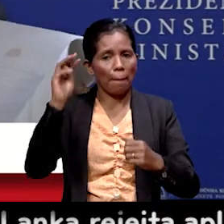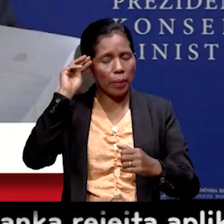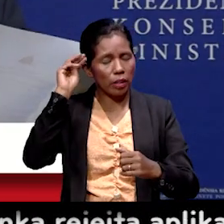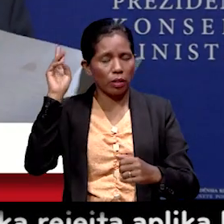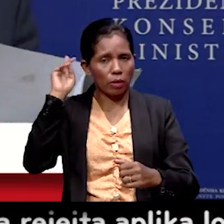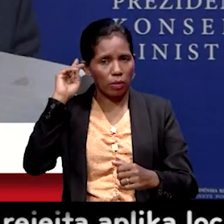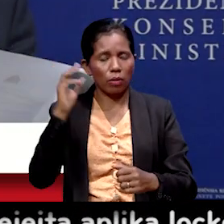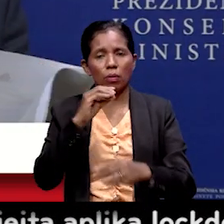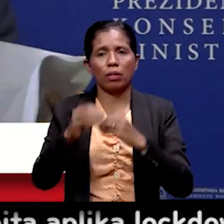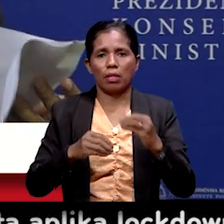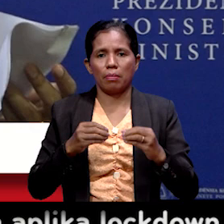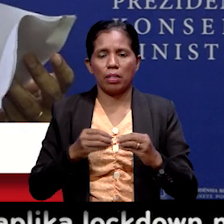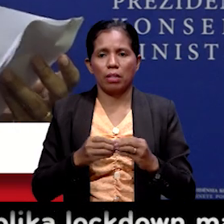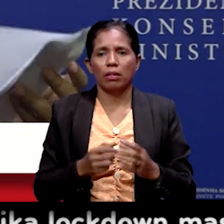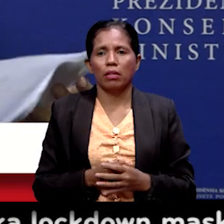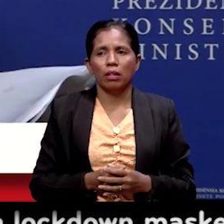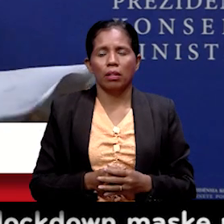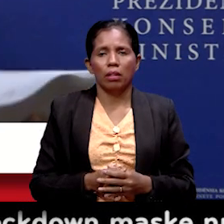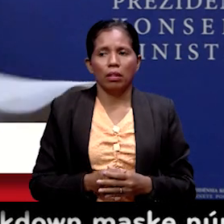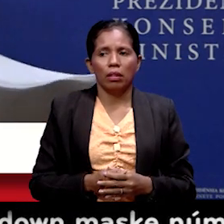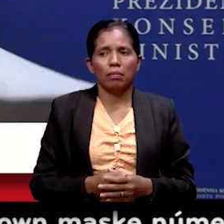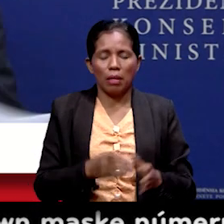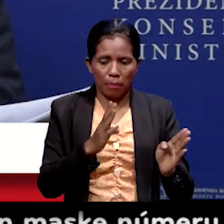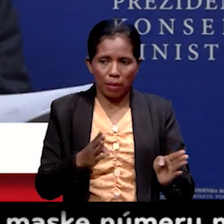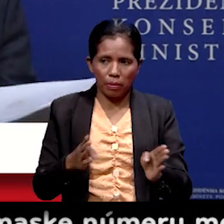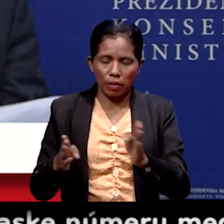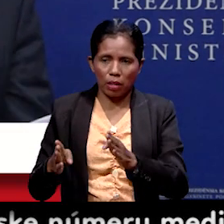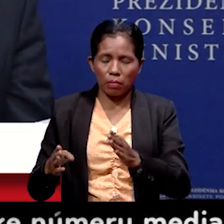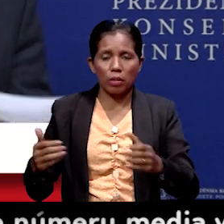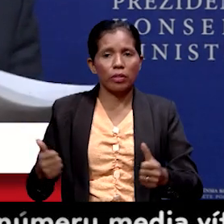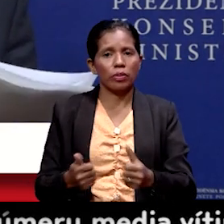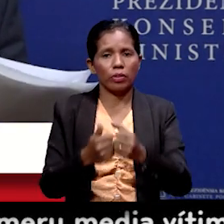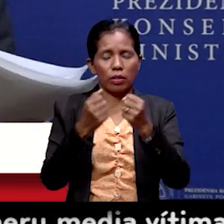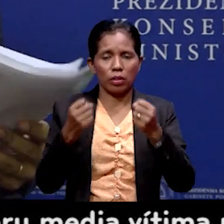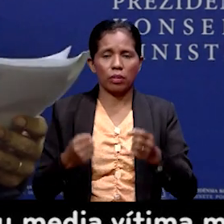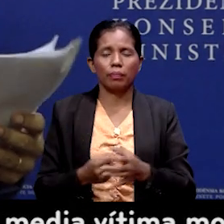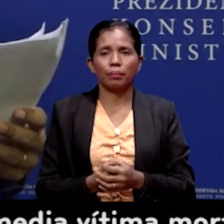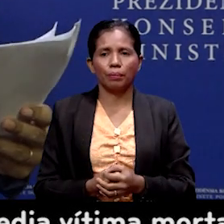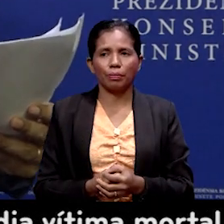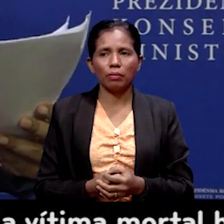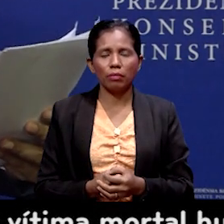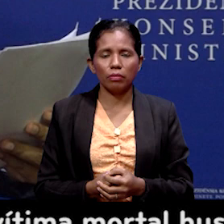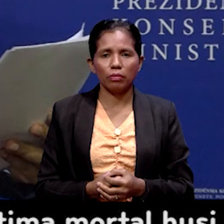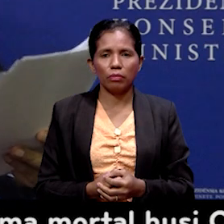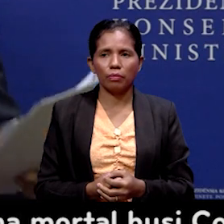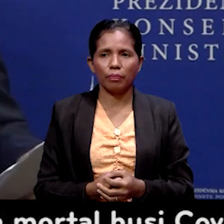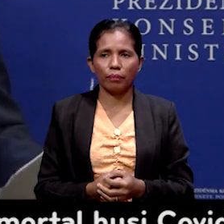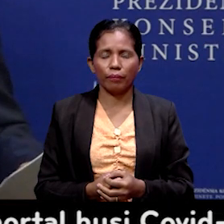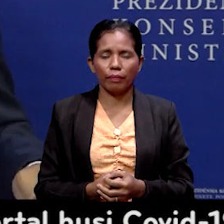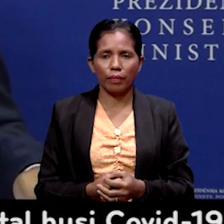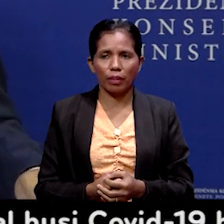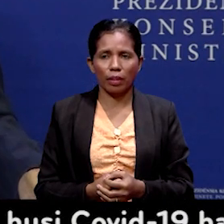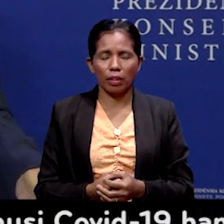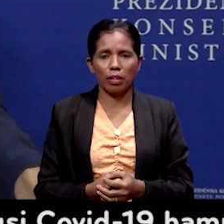ponto de situação, a preparação será para o jogo CPLP, na Conferência de Ministros de Juventude e de Esporte